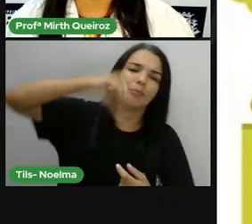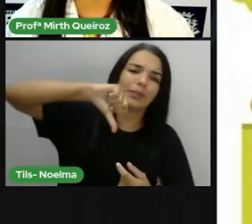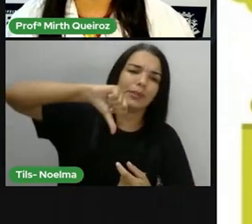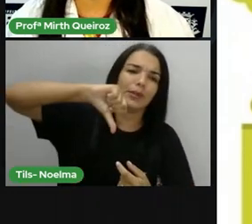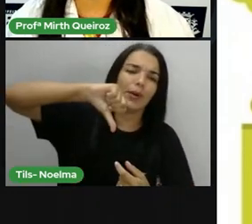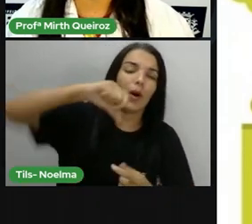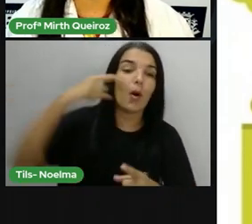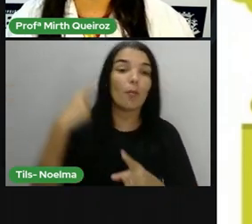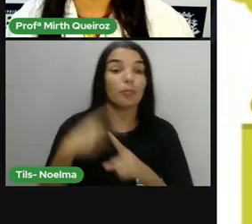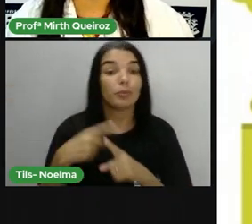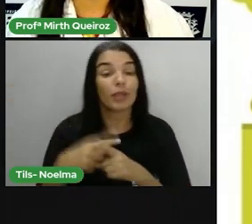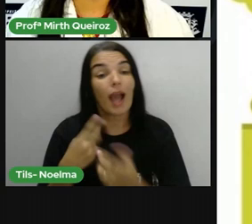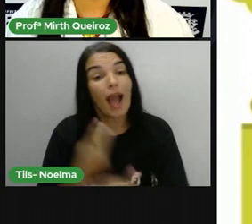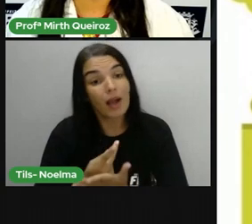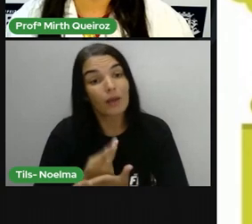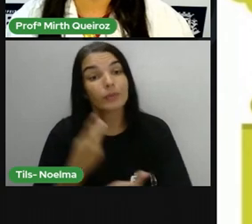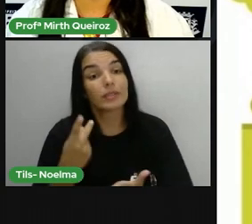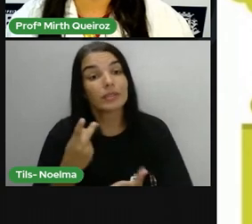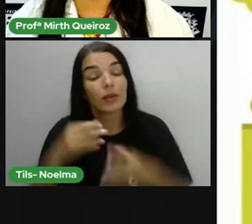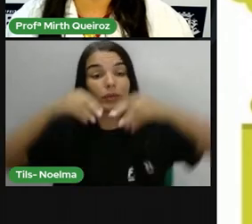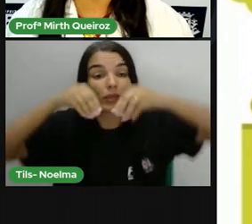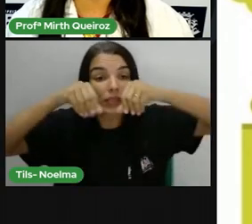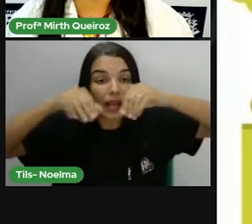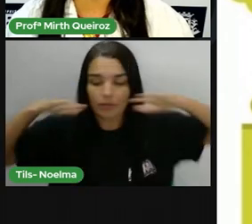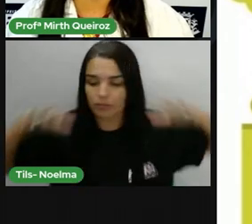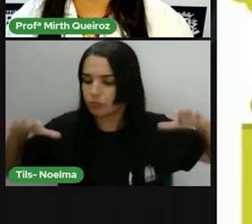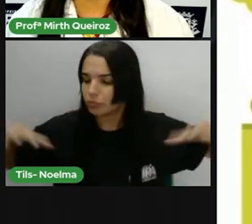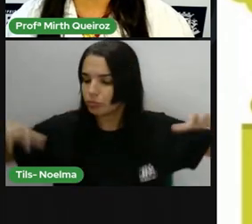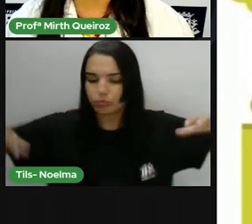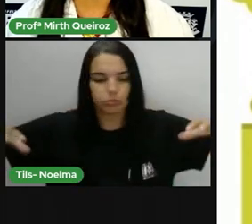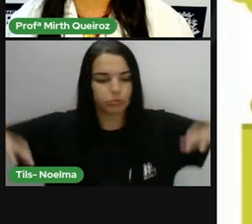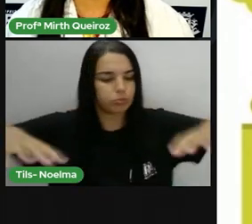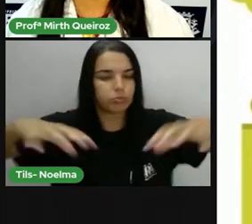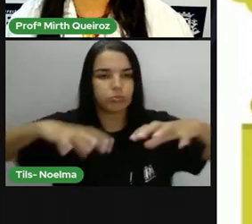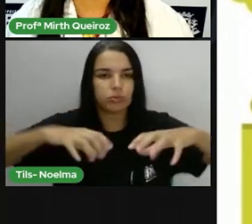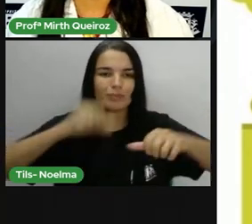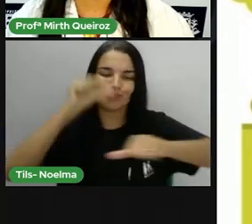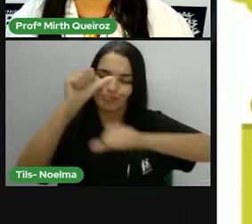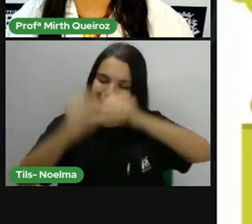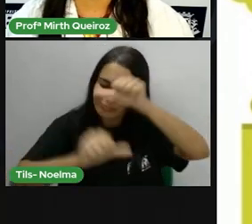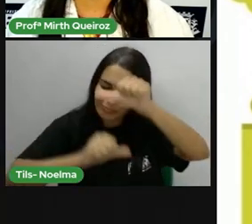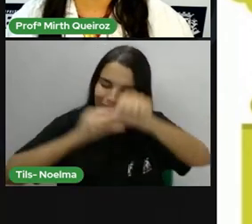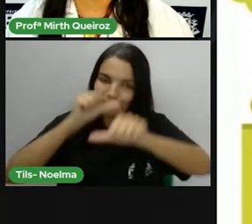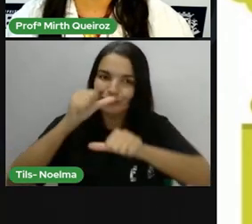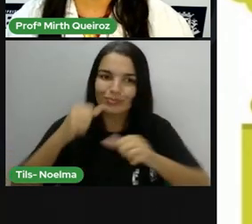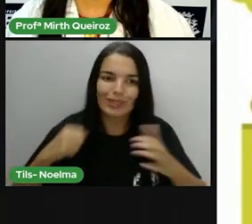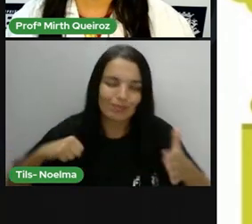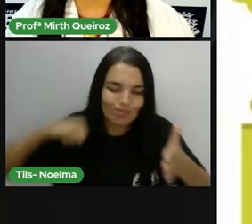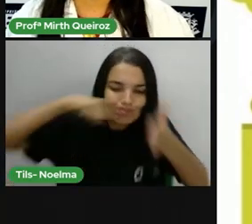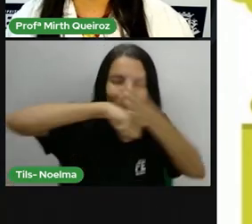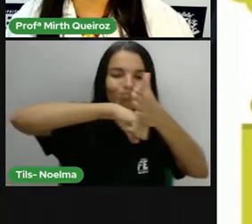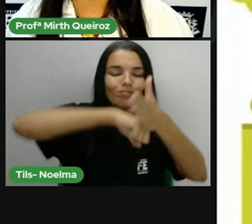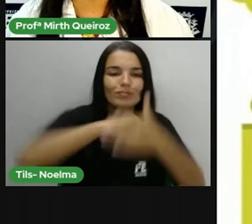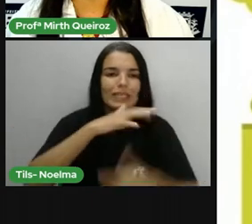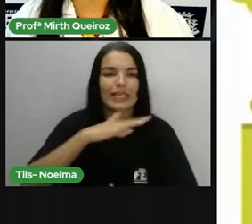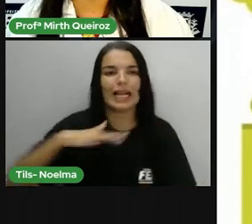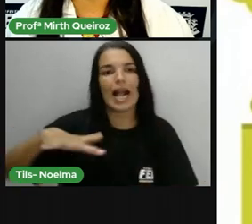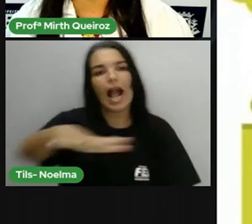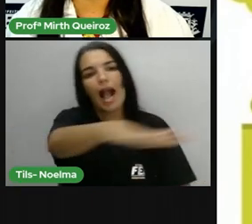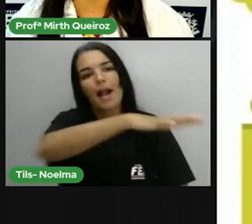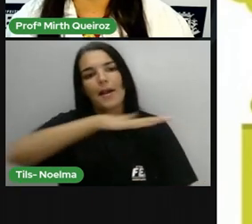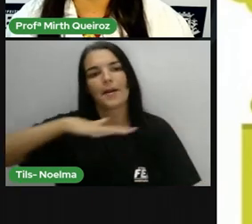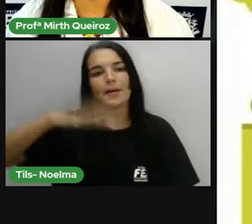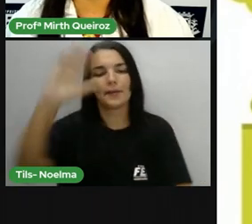Porque ocorreram esses aterramentos aí irregulares, gerando significativo impacto ambiental nesses